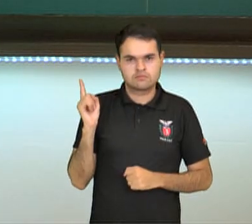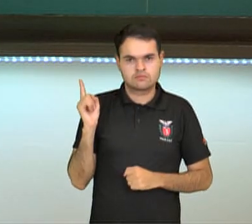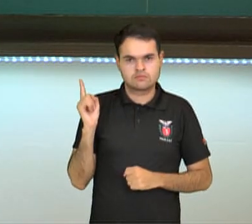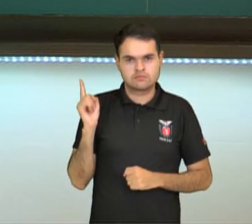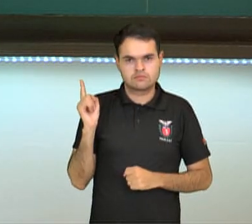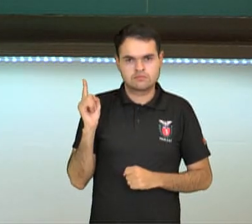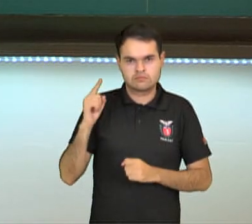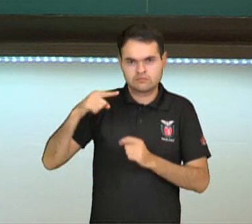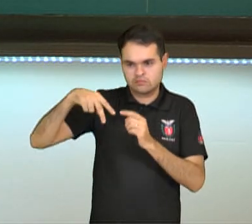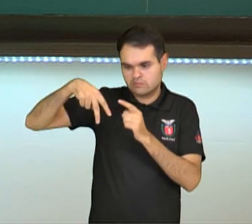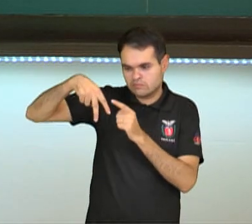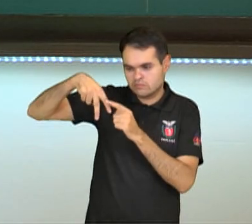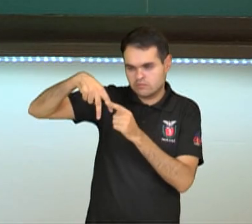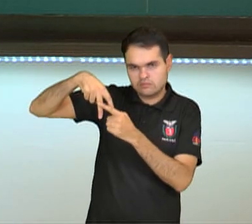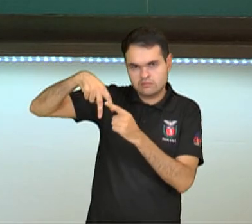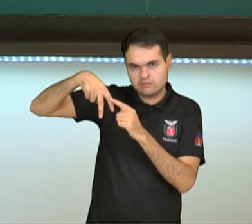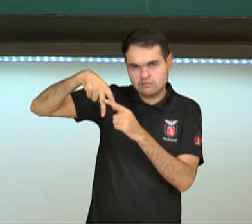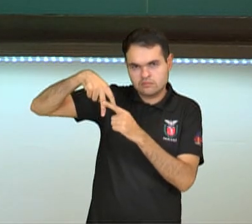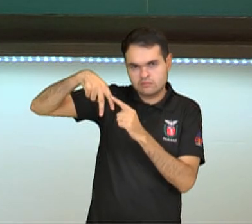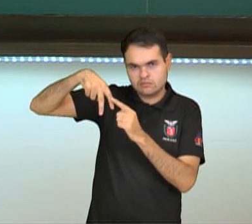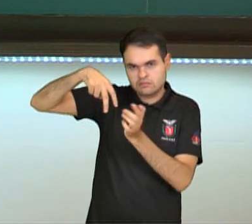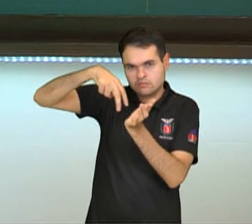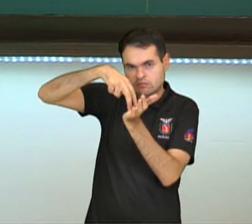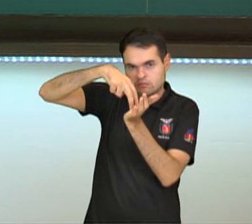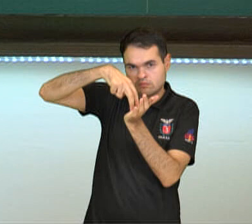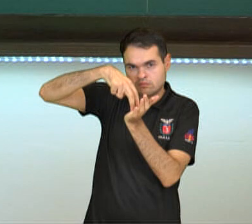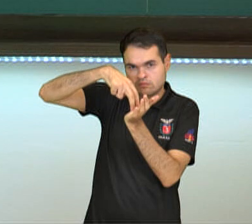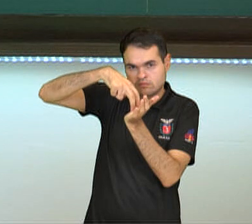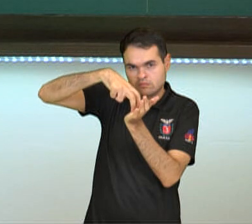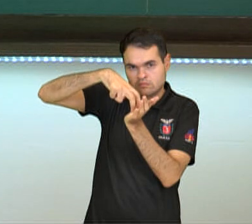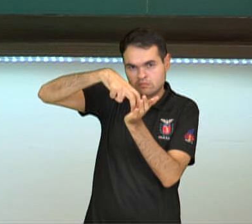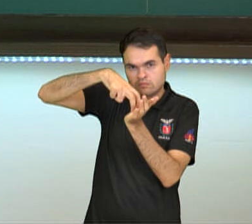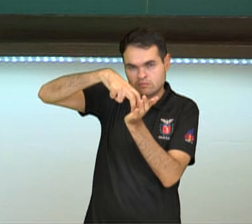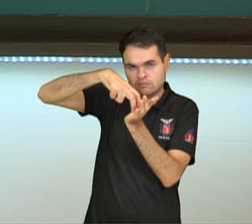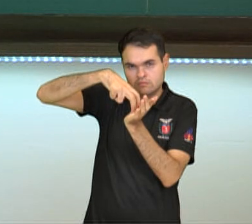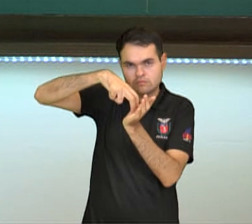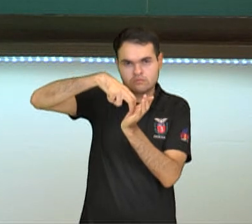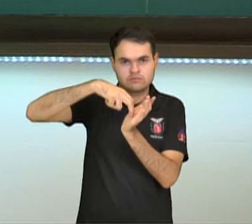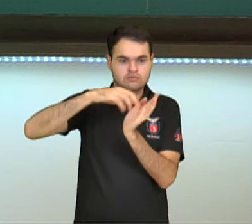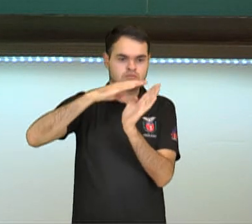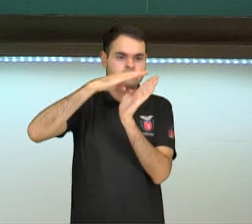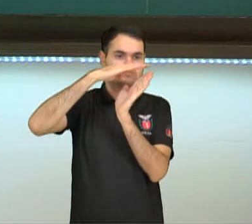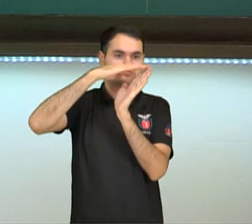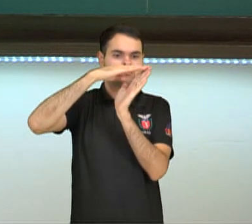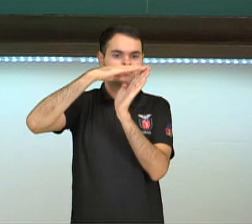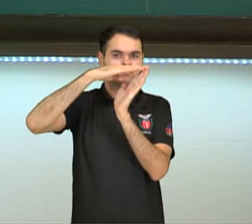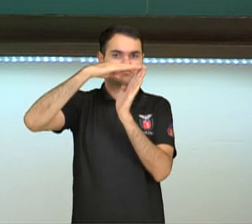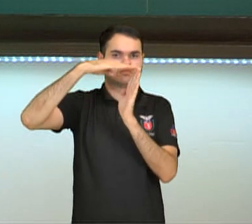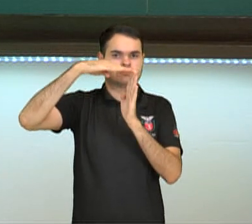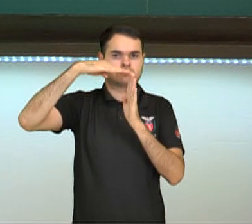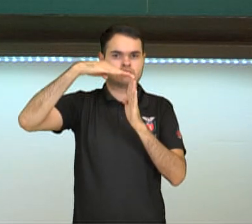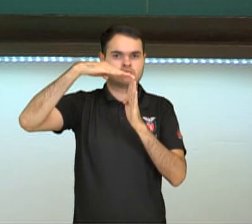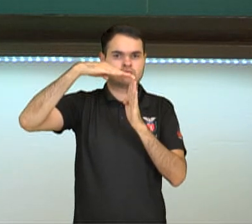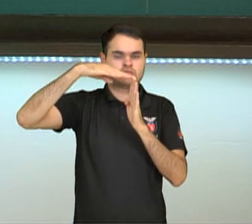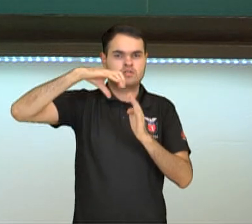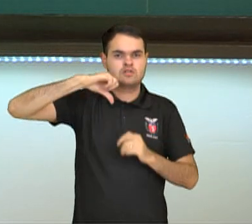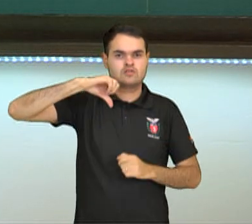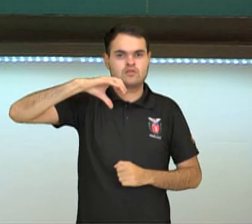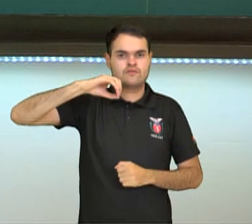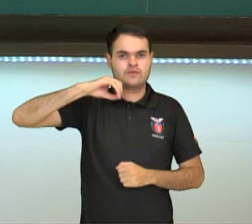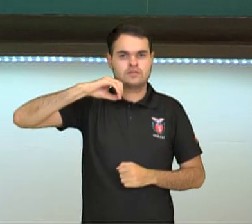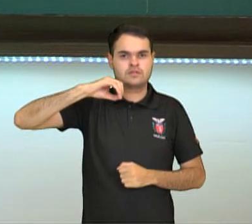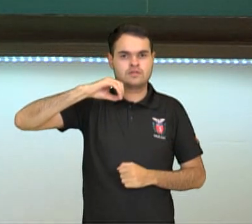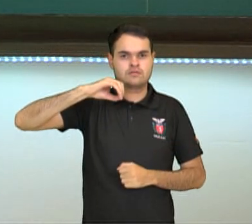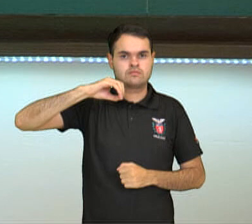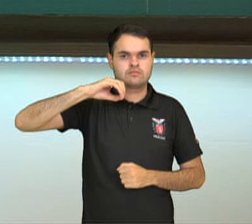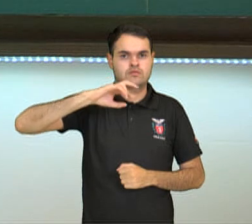seu joelho, ele deve dobrar até um ângulo de 90 graus. Então, não é para